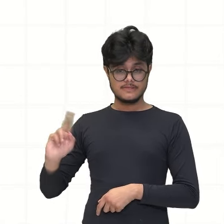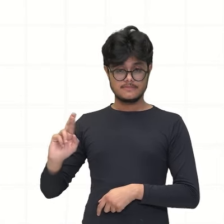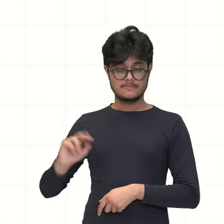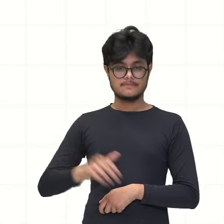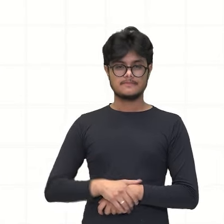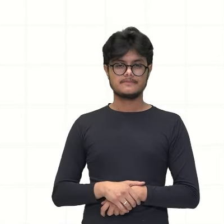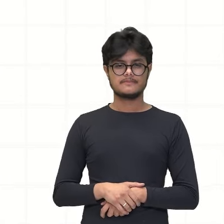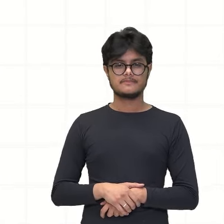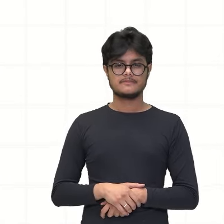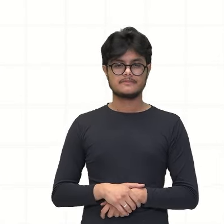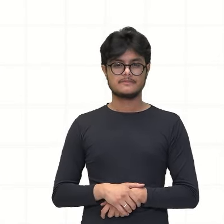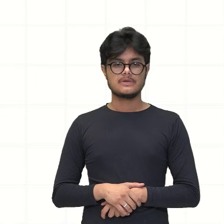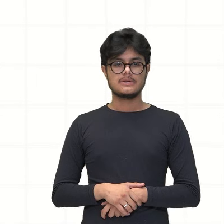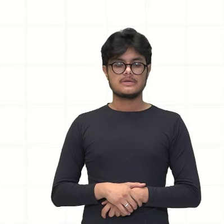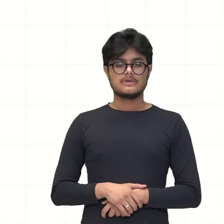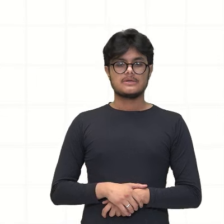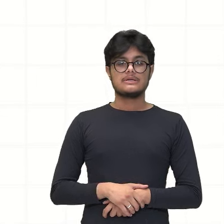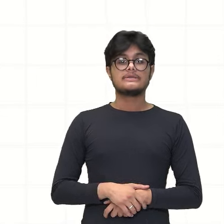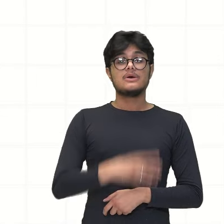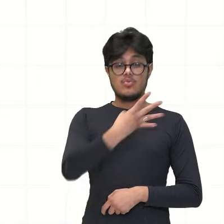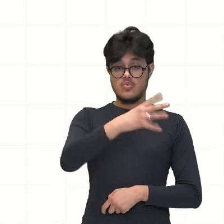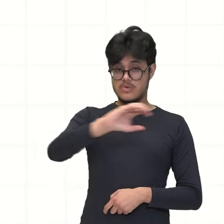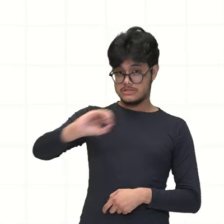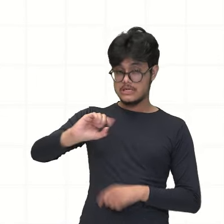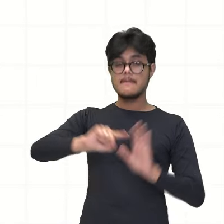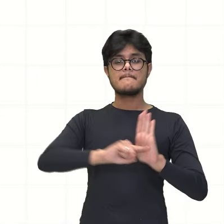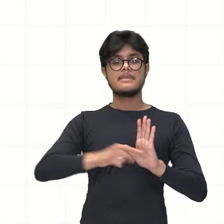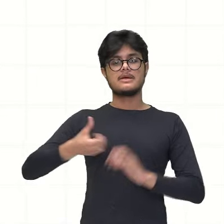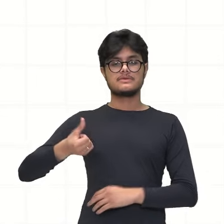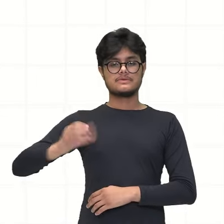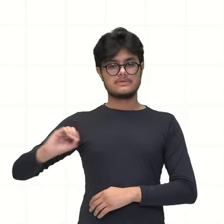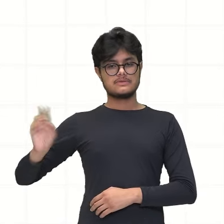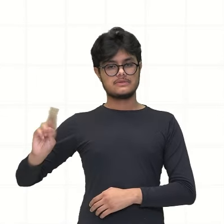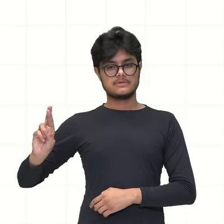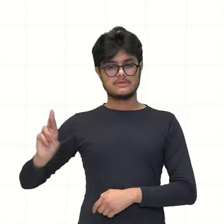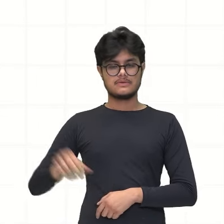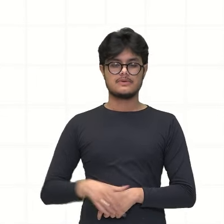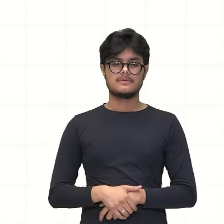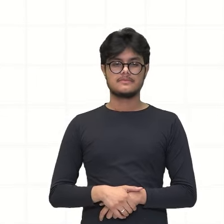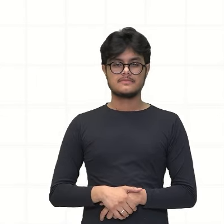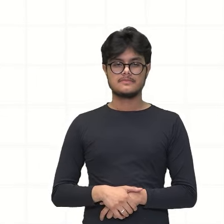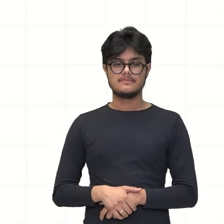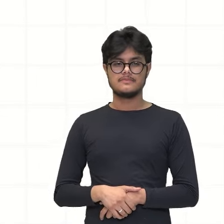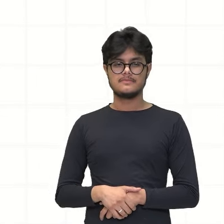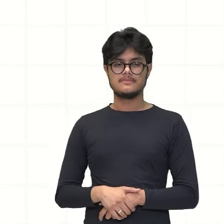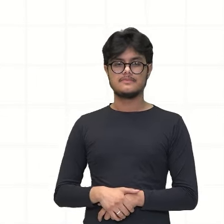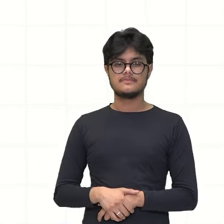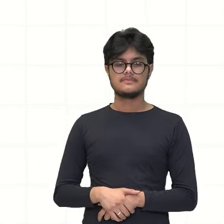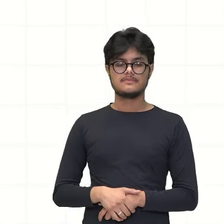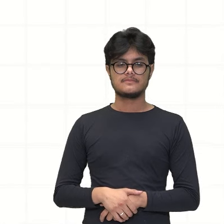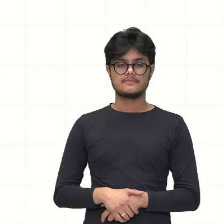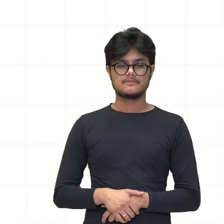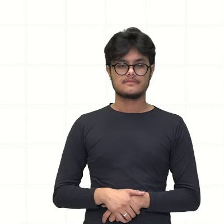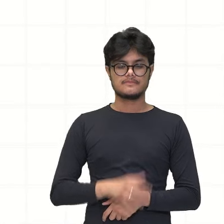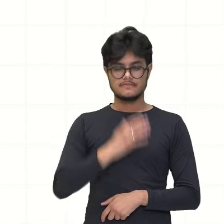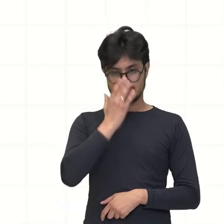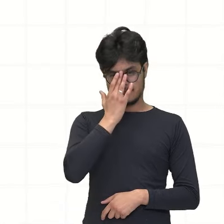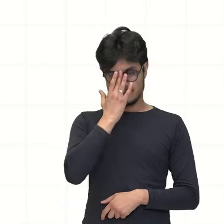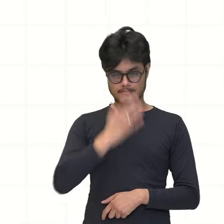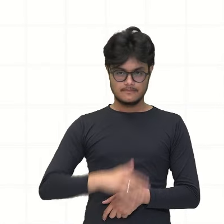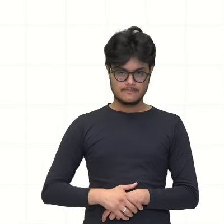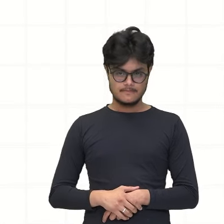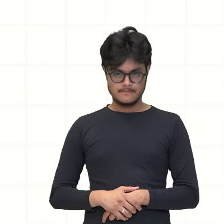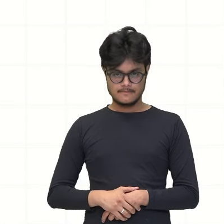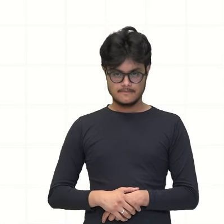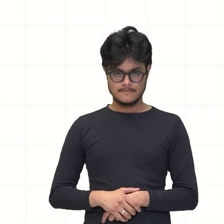o valor de desconto vai ser de R$ 60. Tudo bem? Então, o valor de desconto aqui vai ser